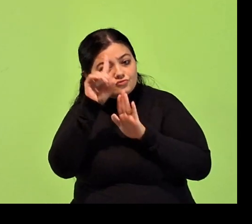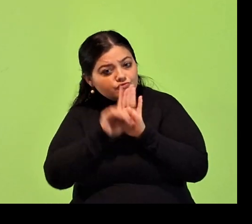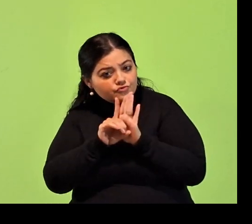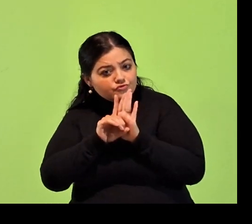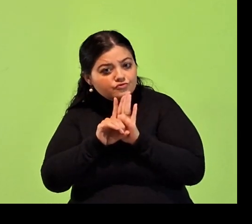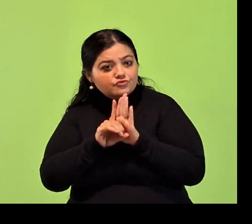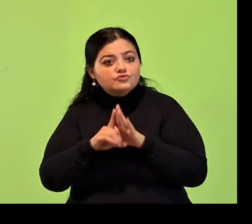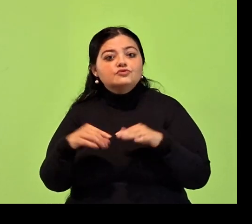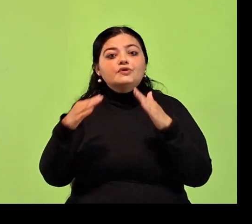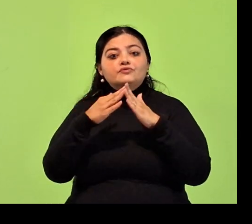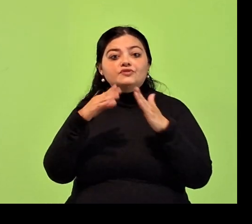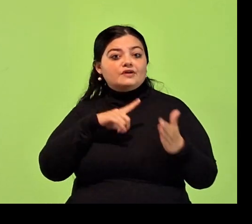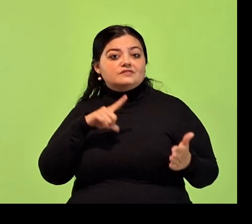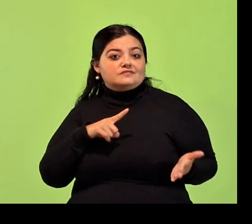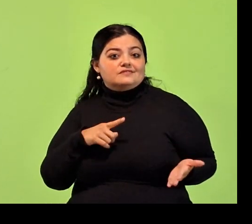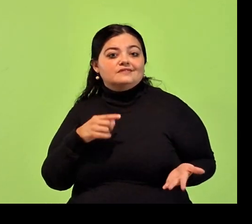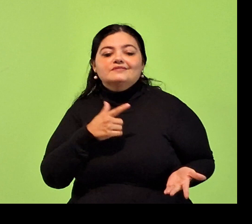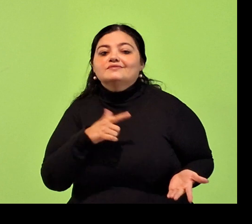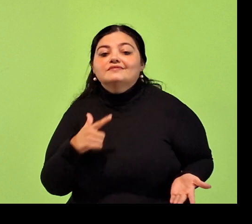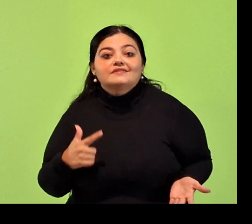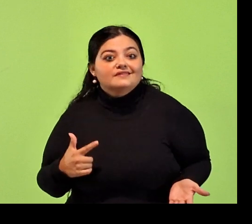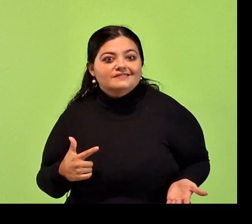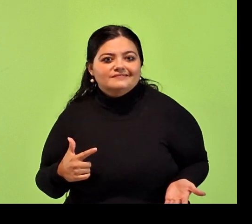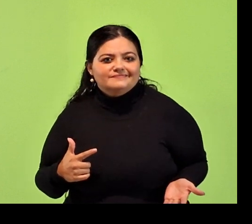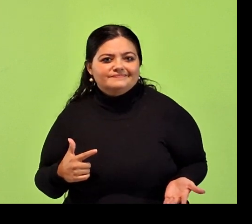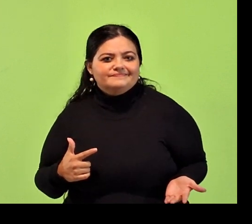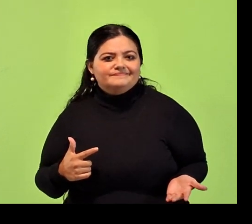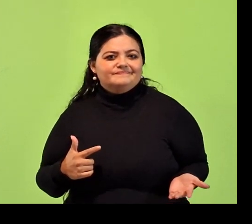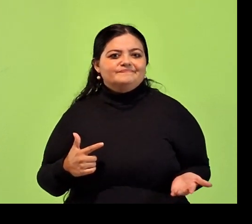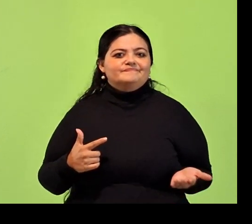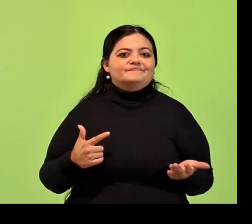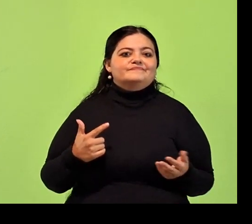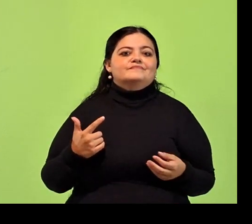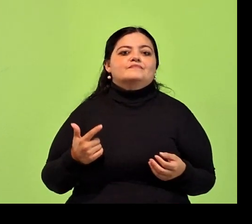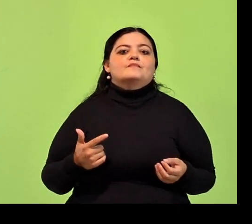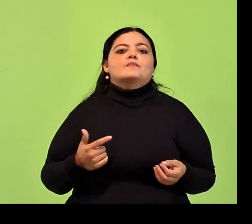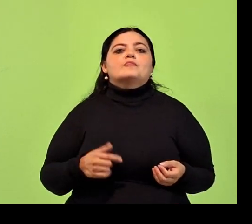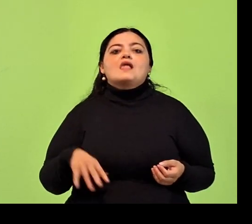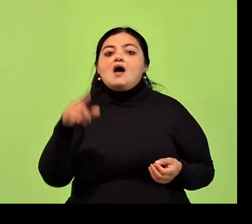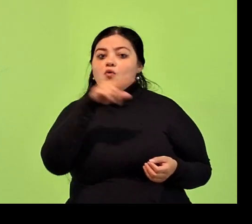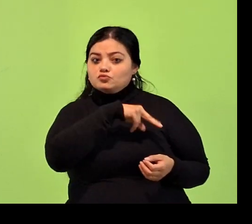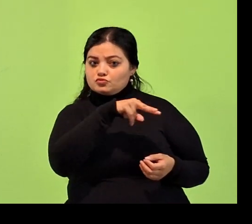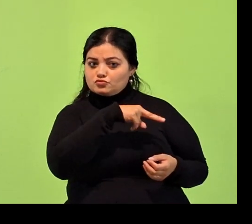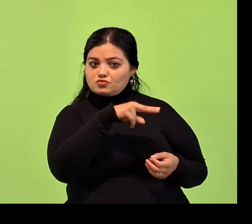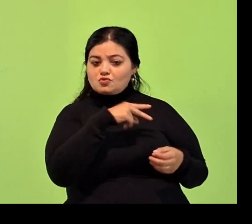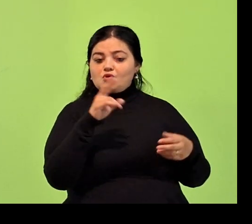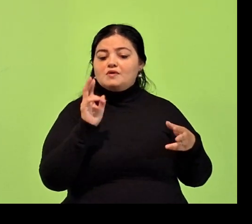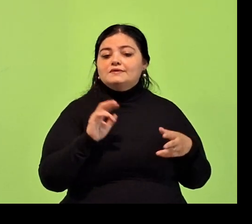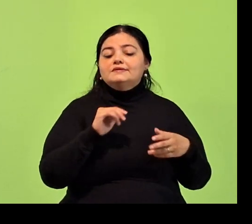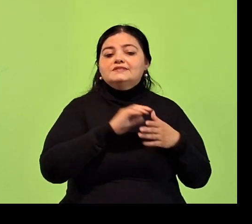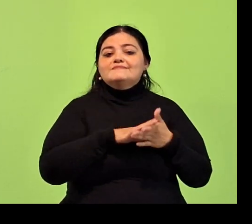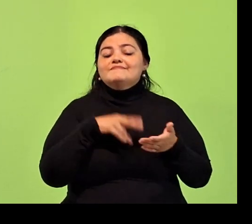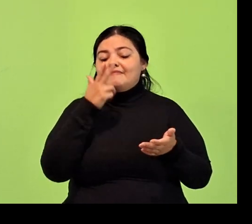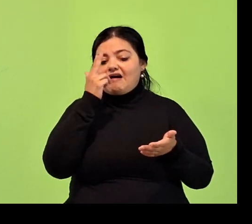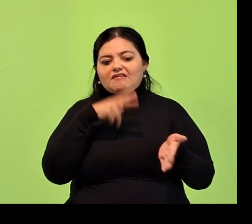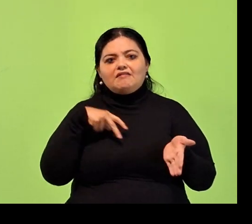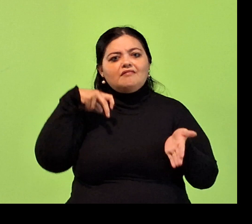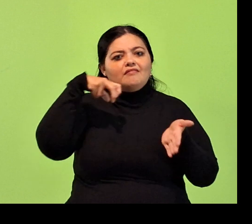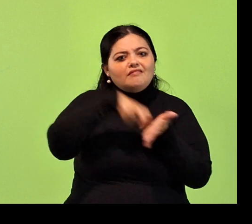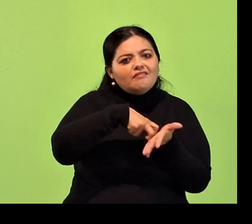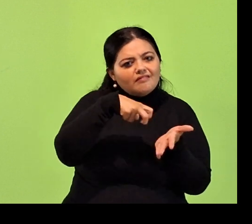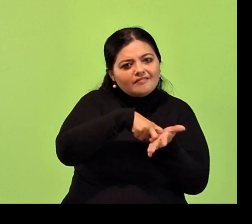ter casas. Pero e Vera foram castigados por sua ousadia,